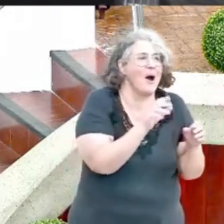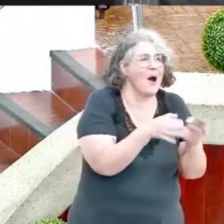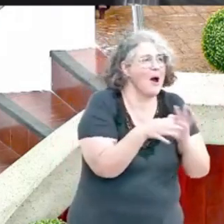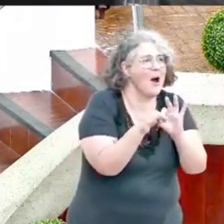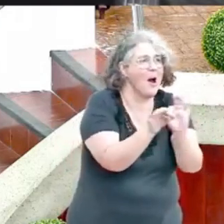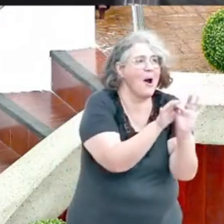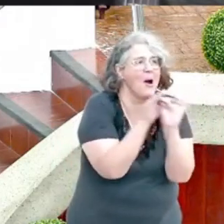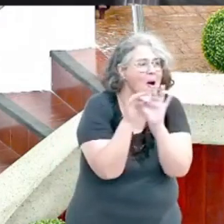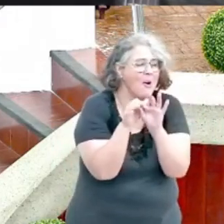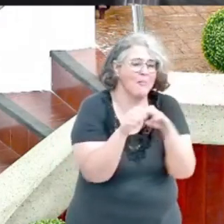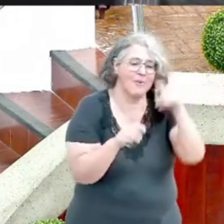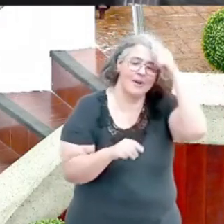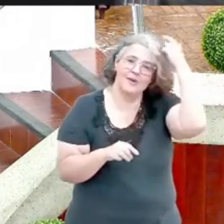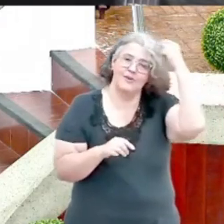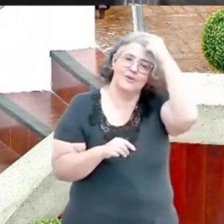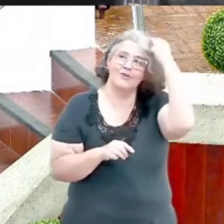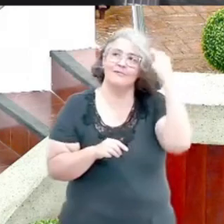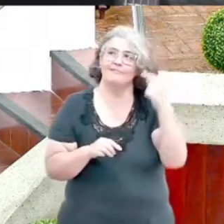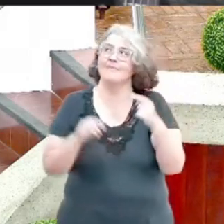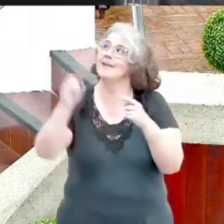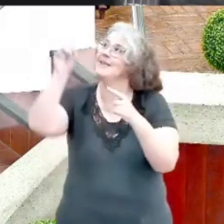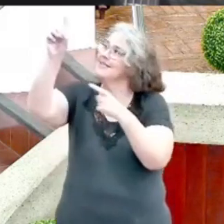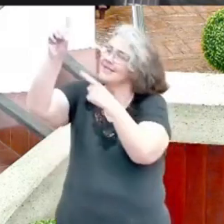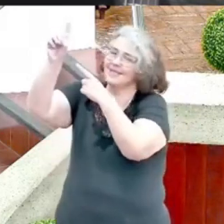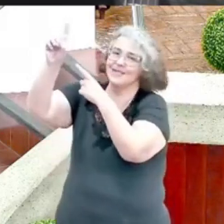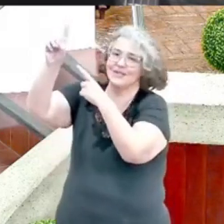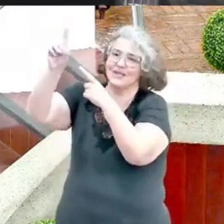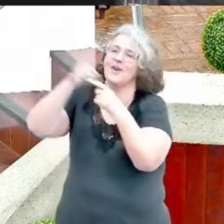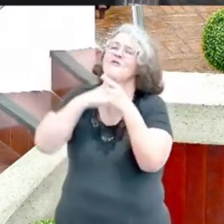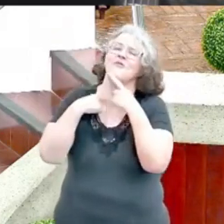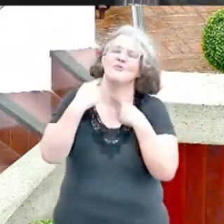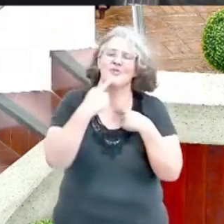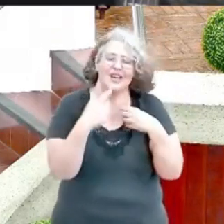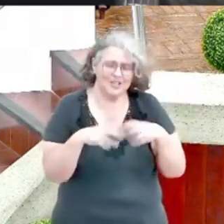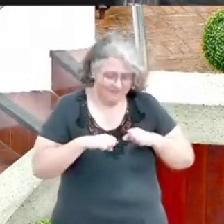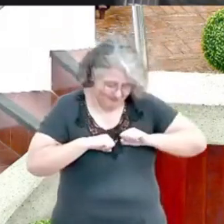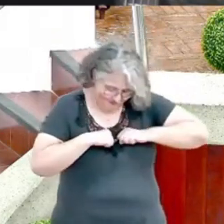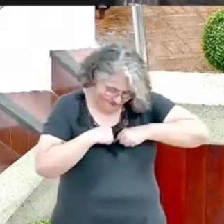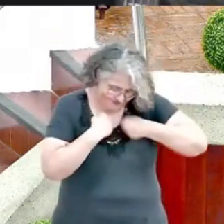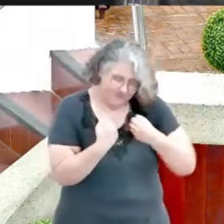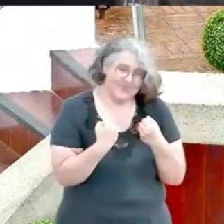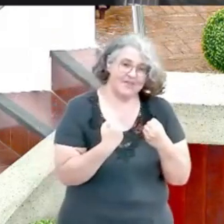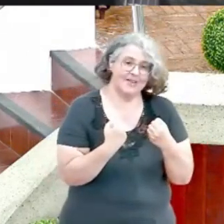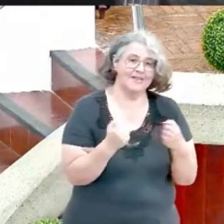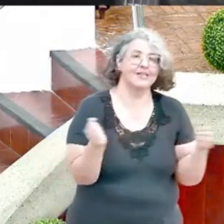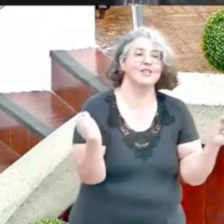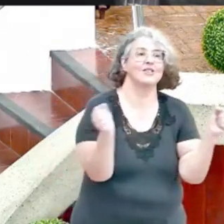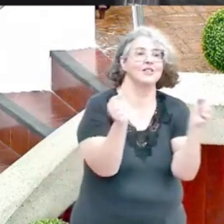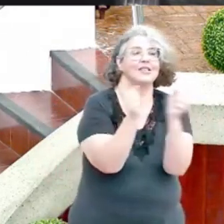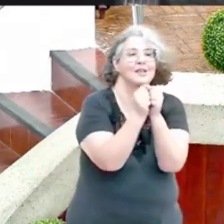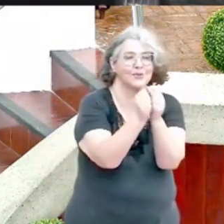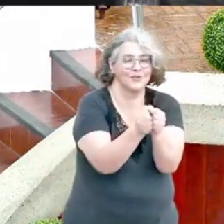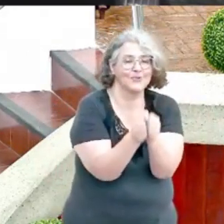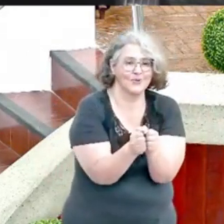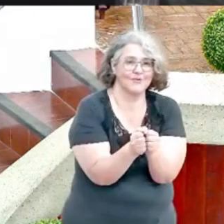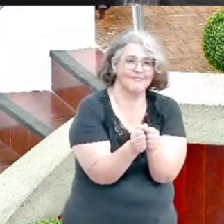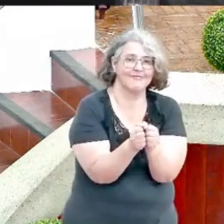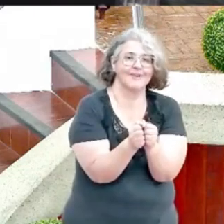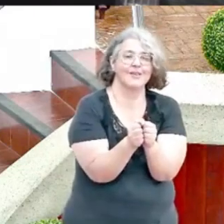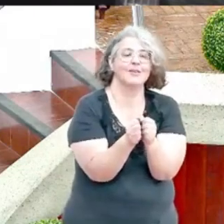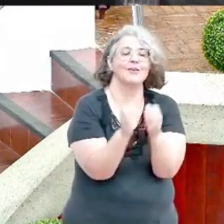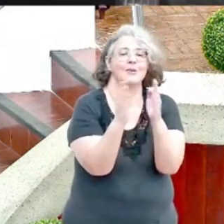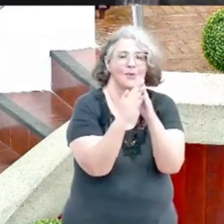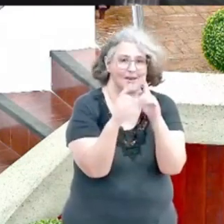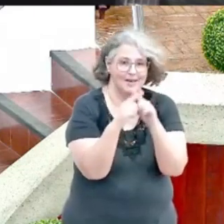para que o Senhor lhe dê o desejo intenso de estar na presença da